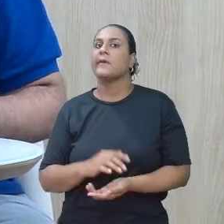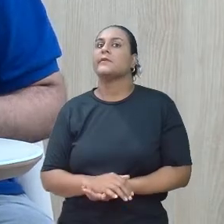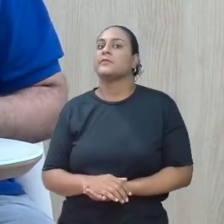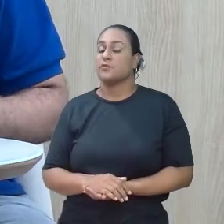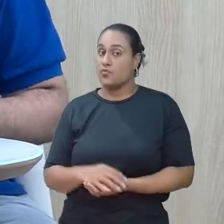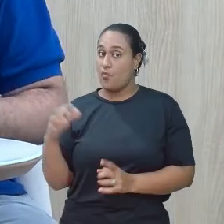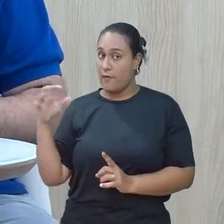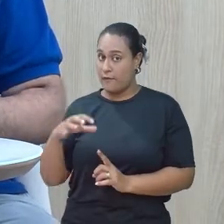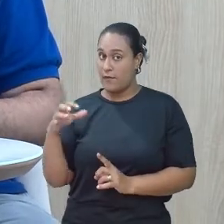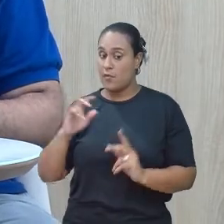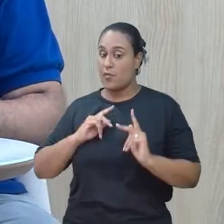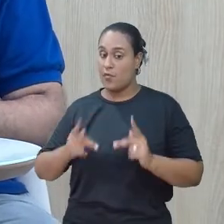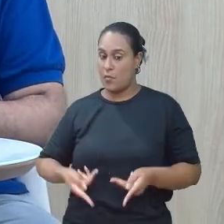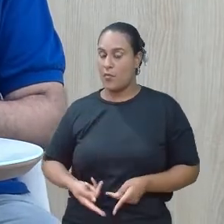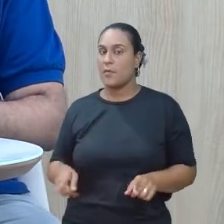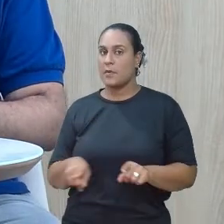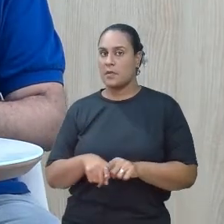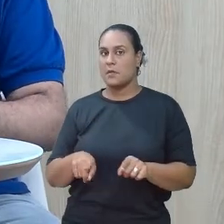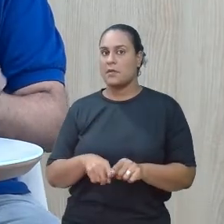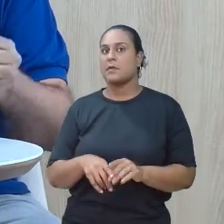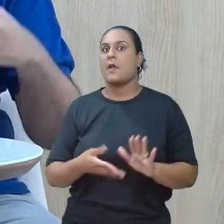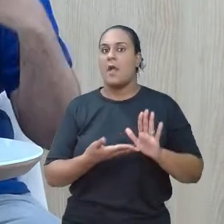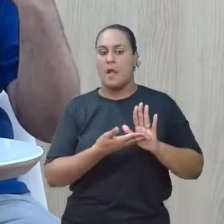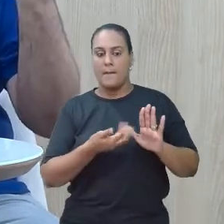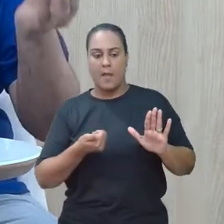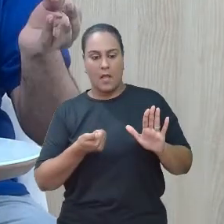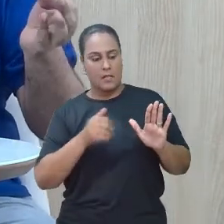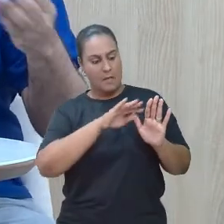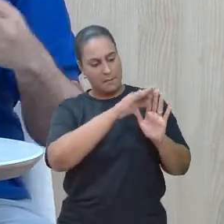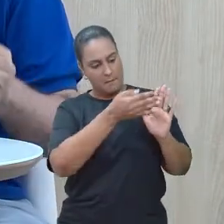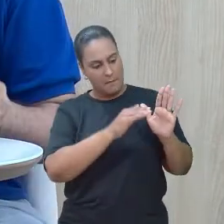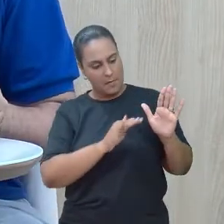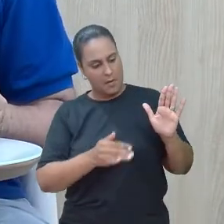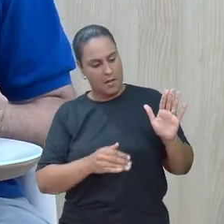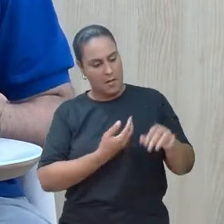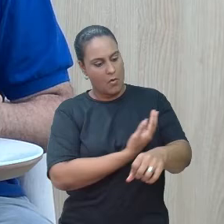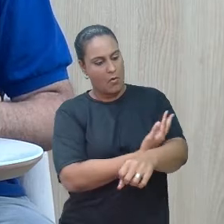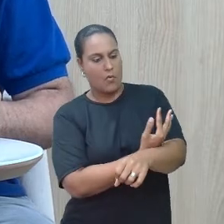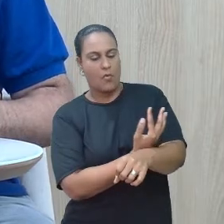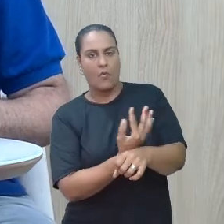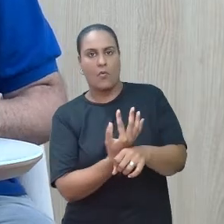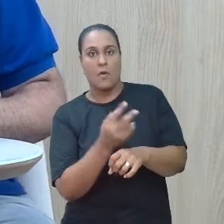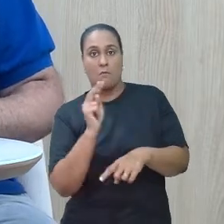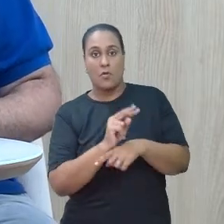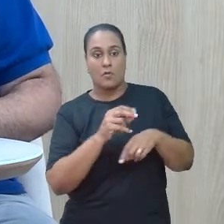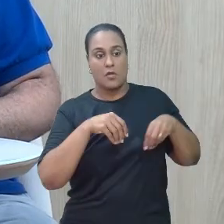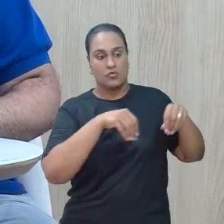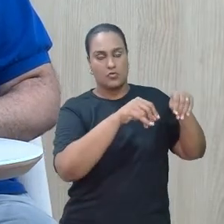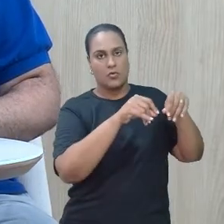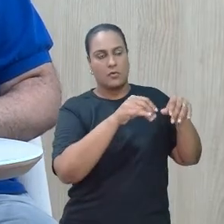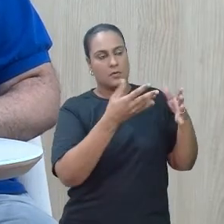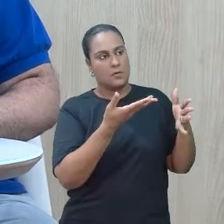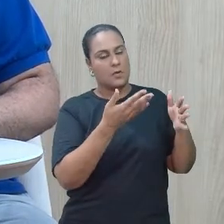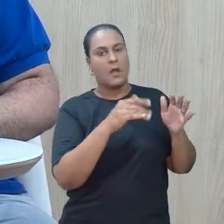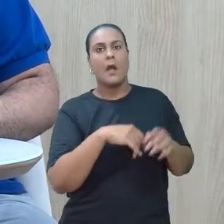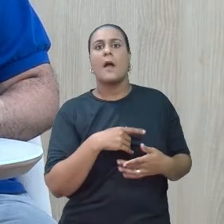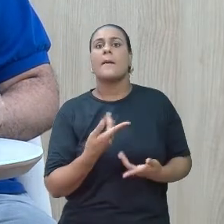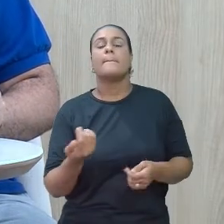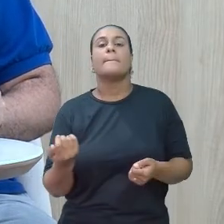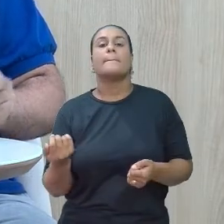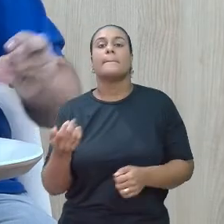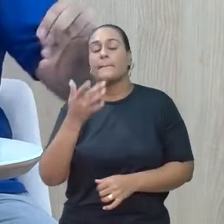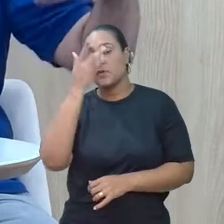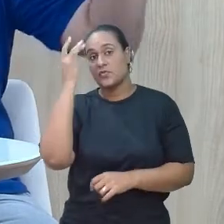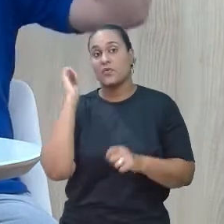homem, aquela retirada, né, da camada verde, protegendo aquele solo. Mas aí as pessoas vão lá e se previnem e fazem o que, professora